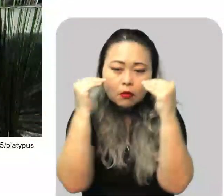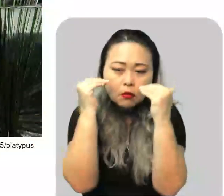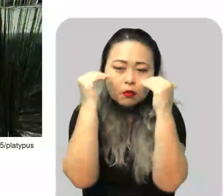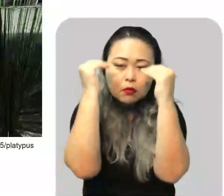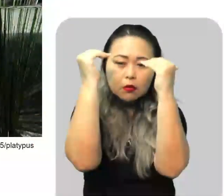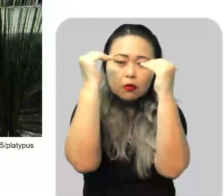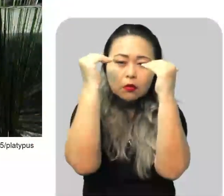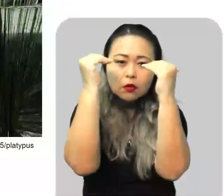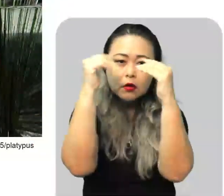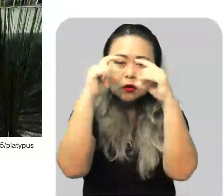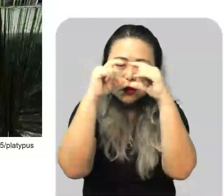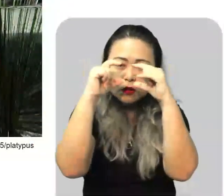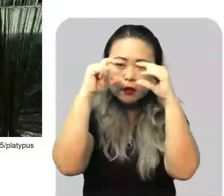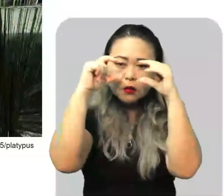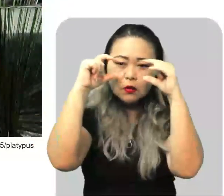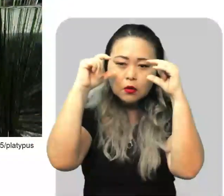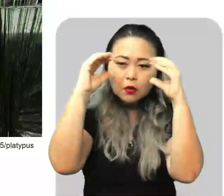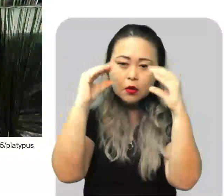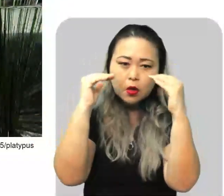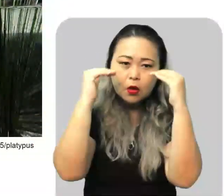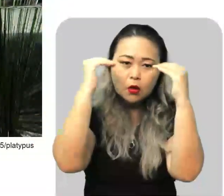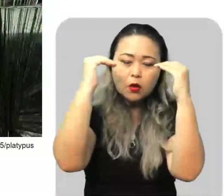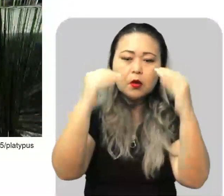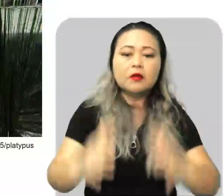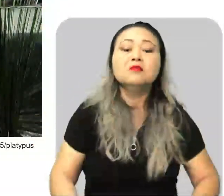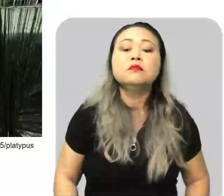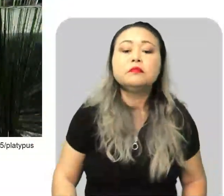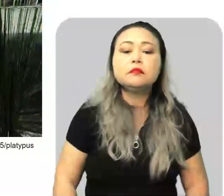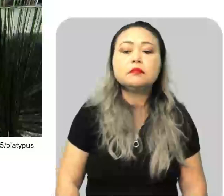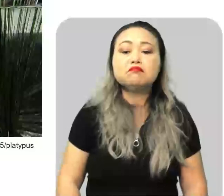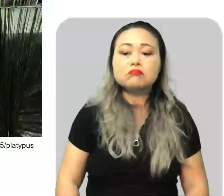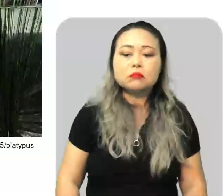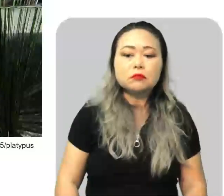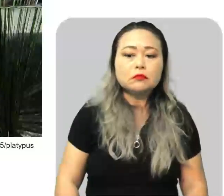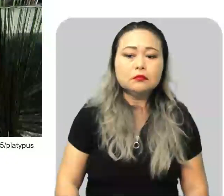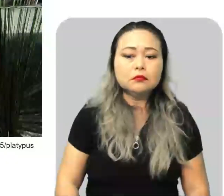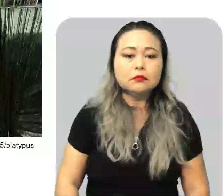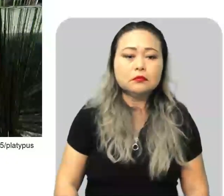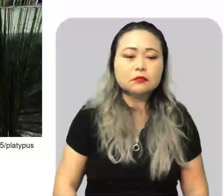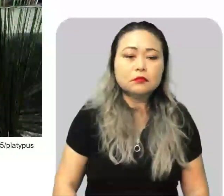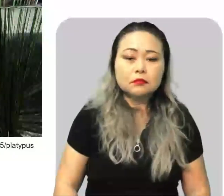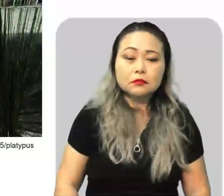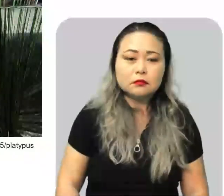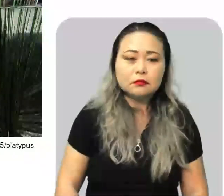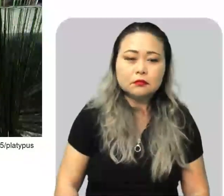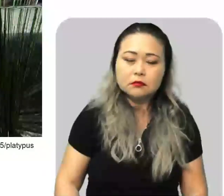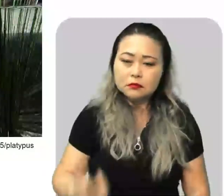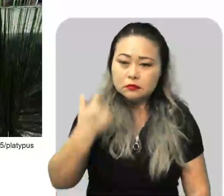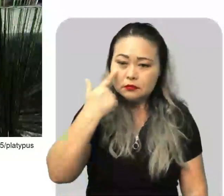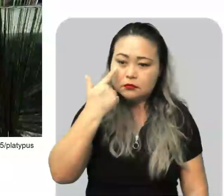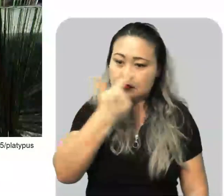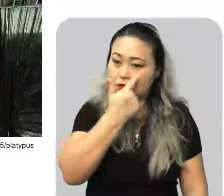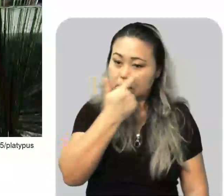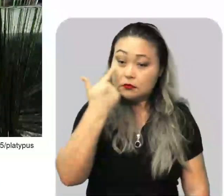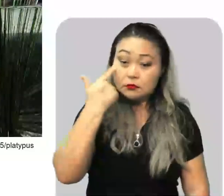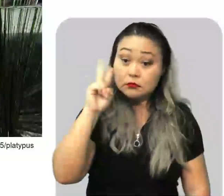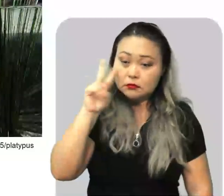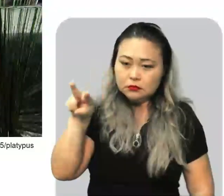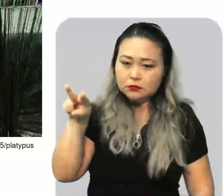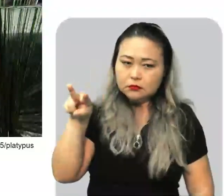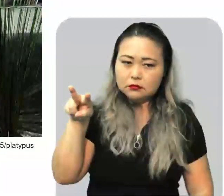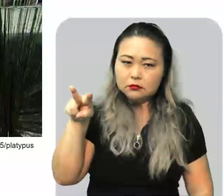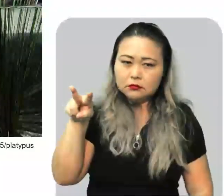minha? Olha a posiçãozinha dos olhos deles. Tá vendo aqui? E